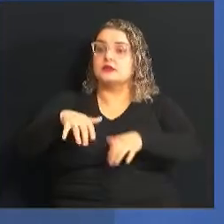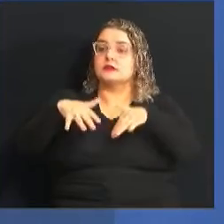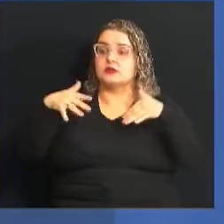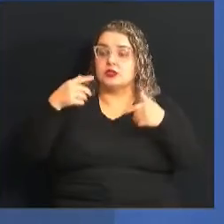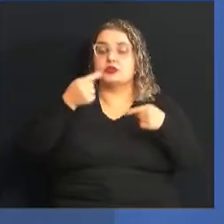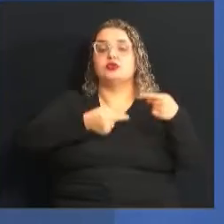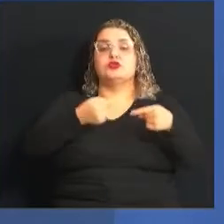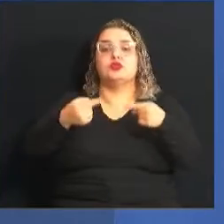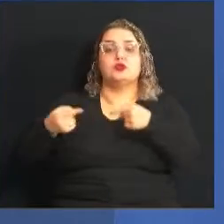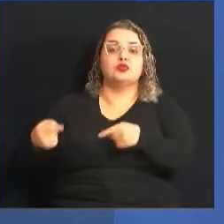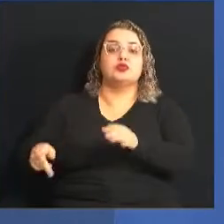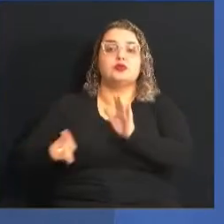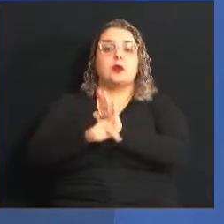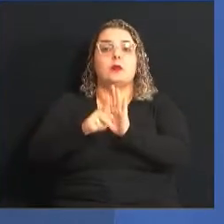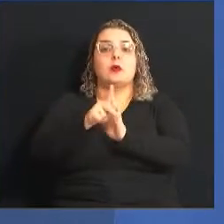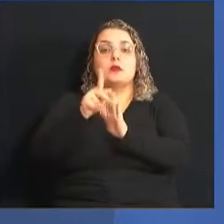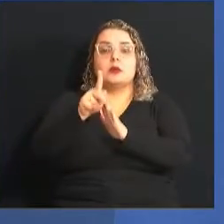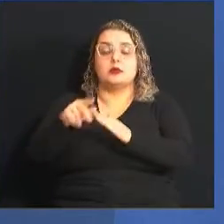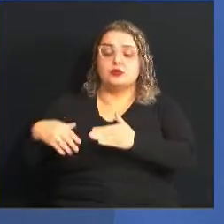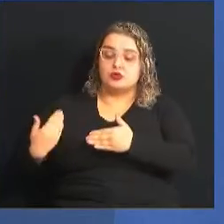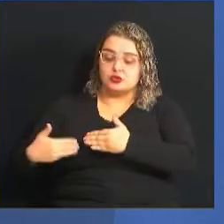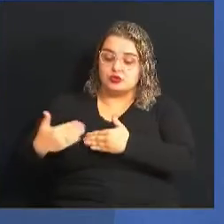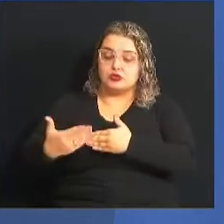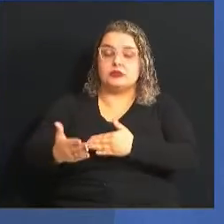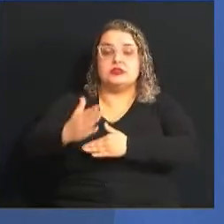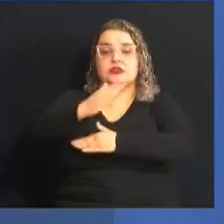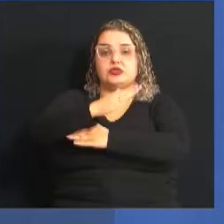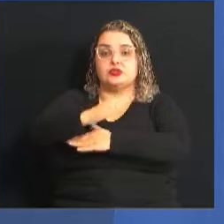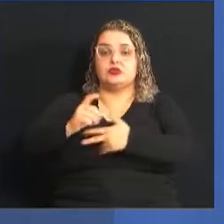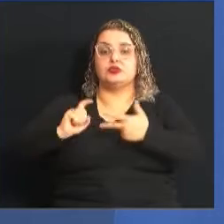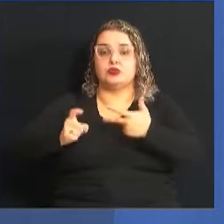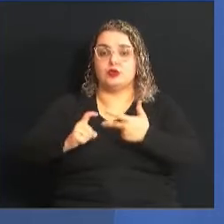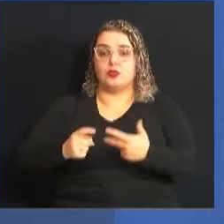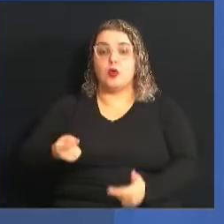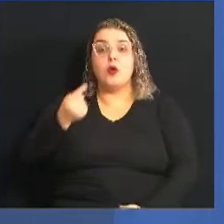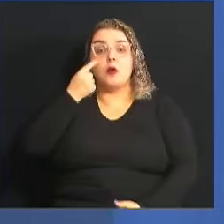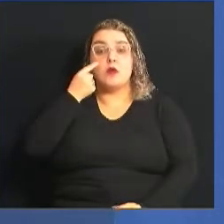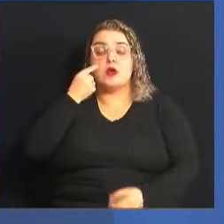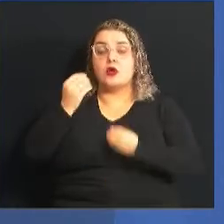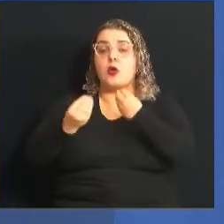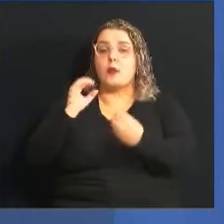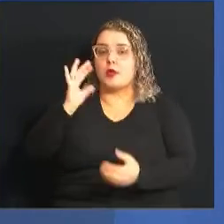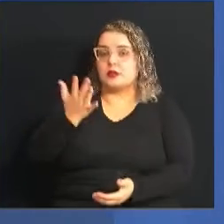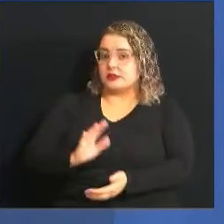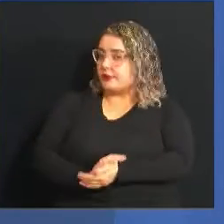discutiram projetos que tramitam na Câmara de autoria do Executivo. Confira como foi.